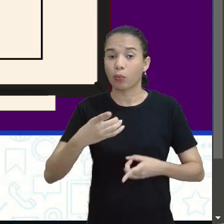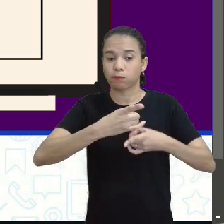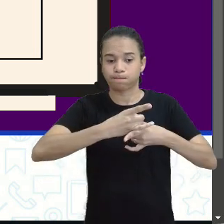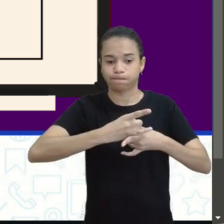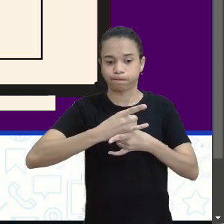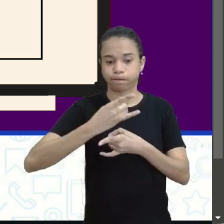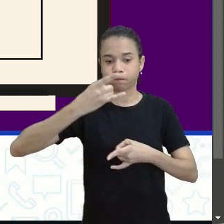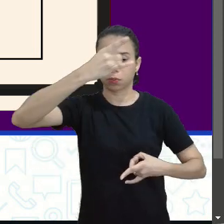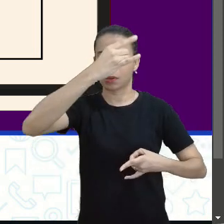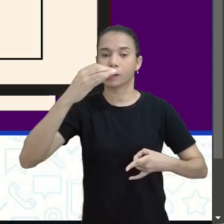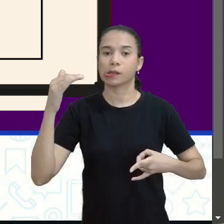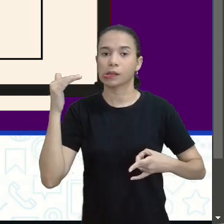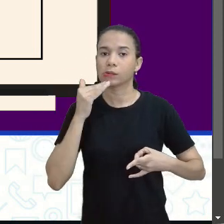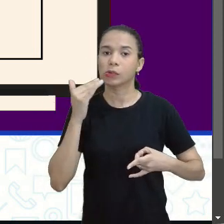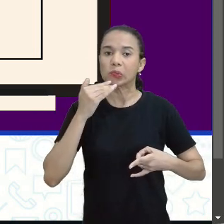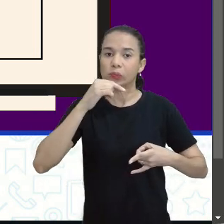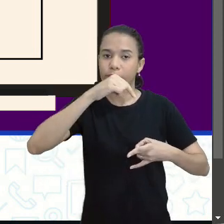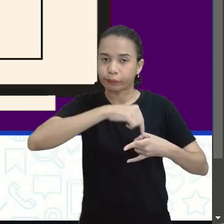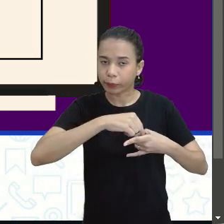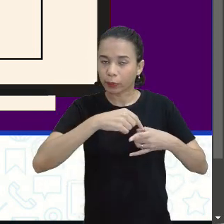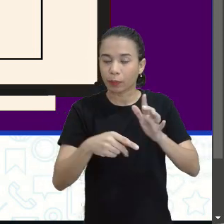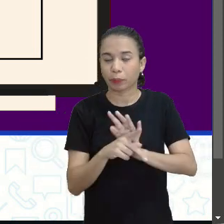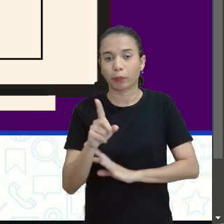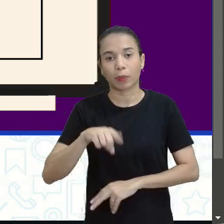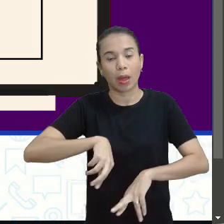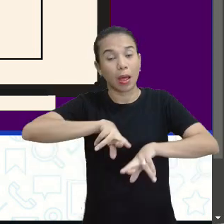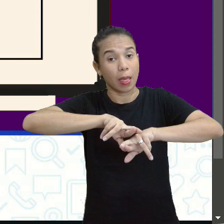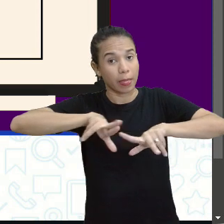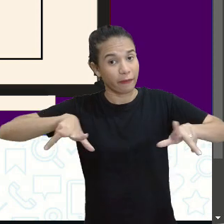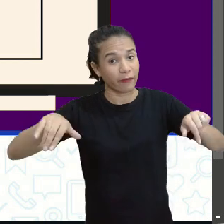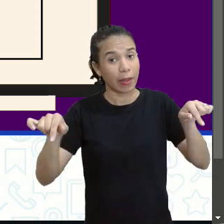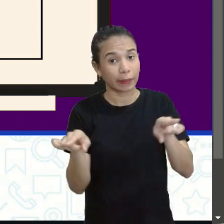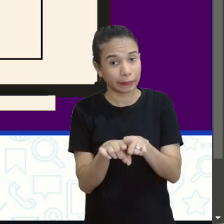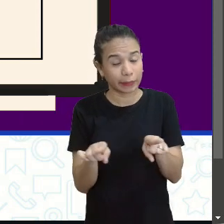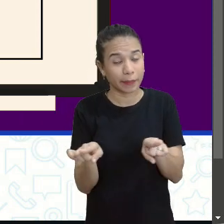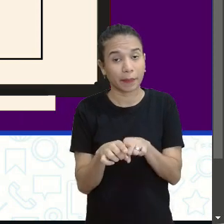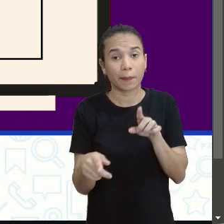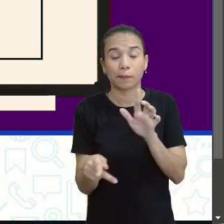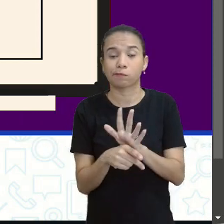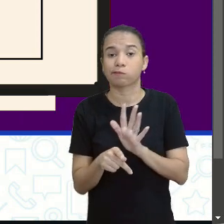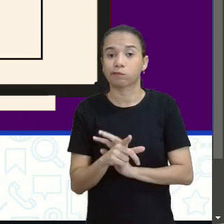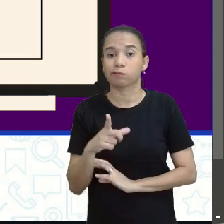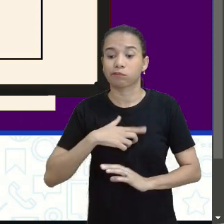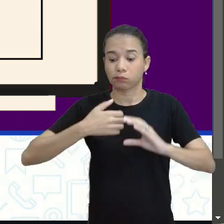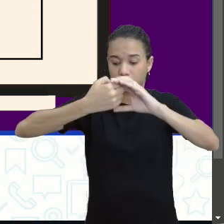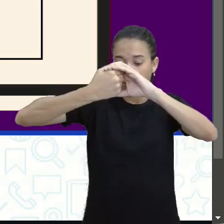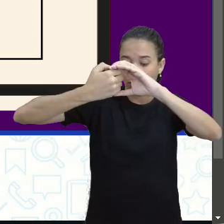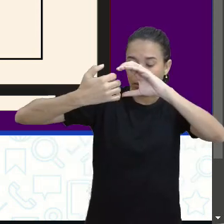lesões medulares. Então percebam aí que é uma diferença também para a